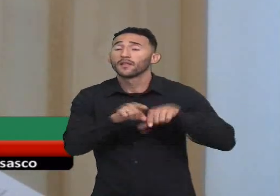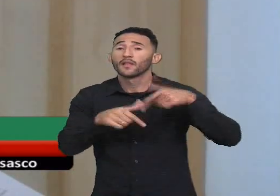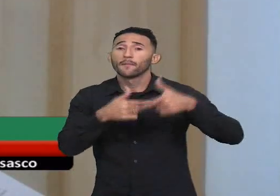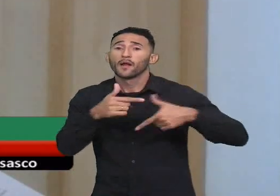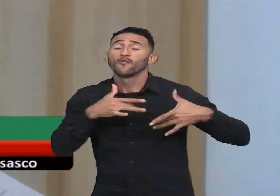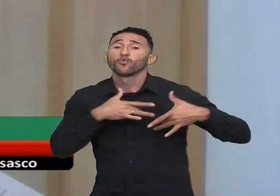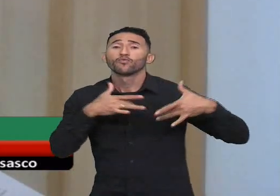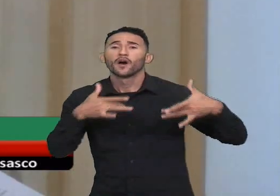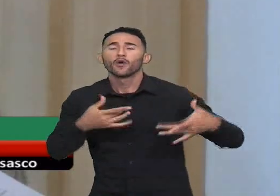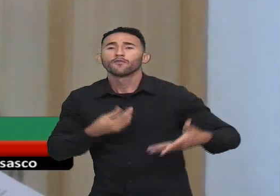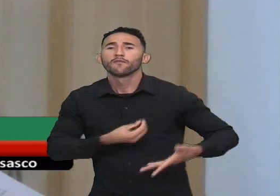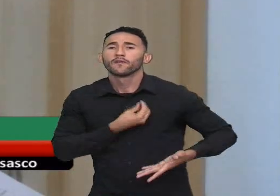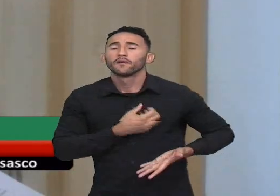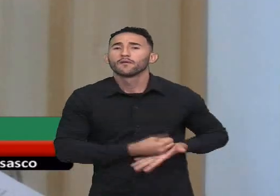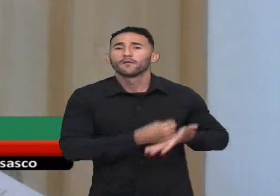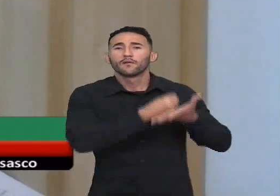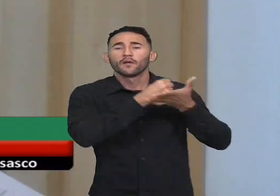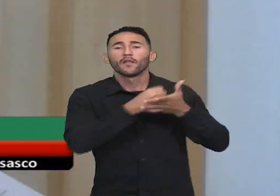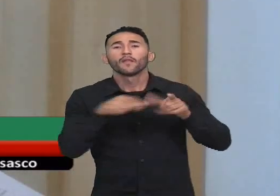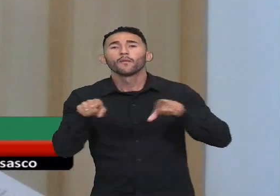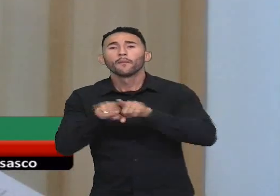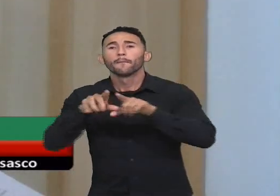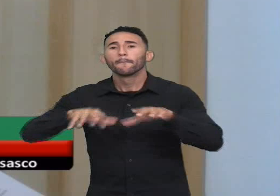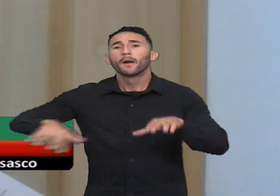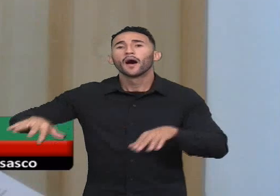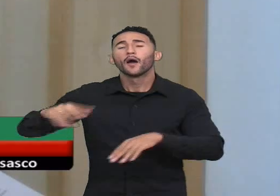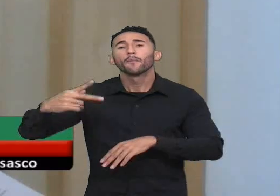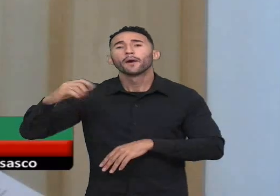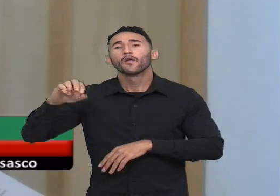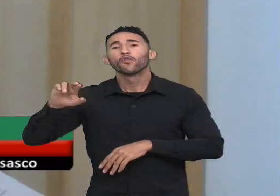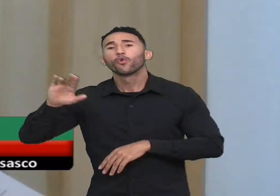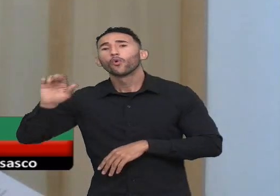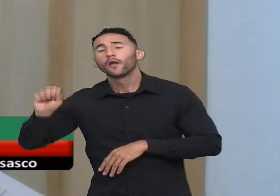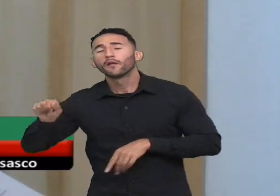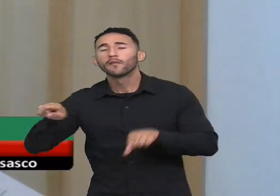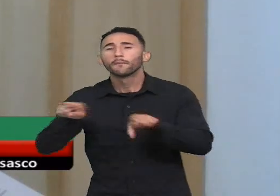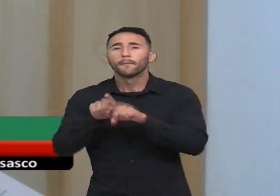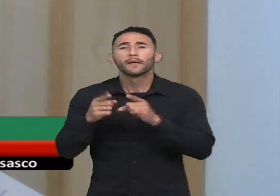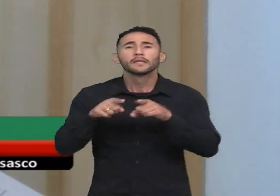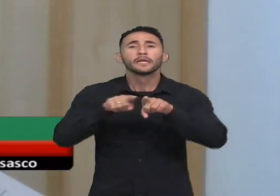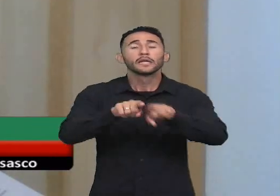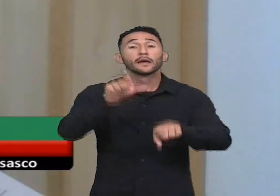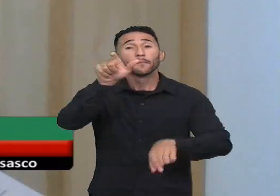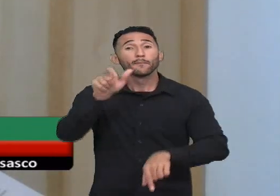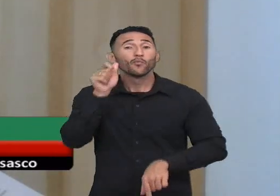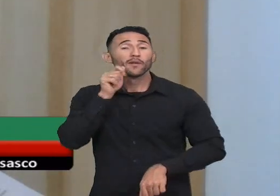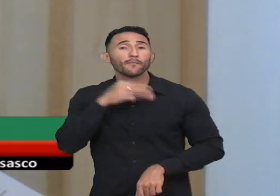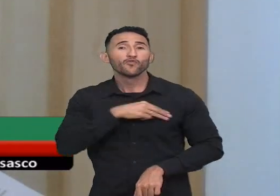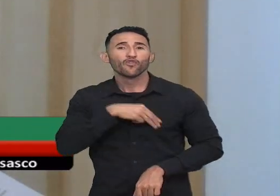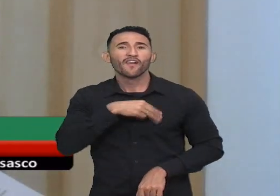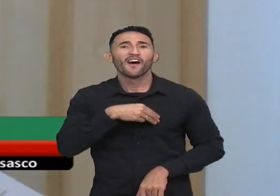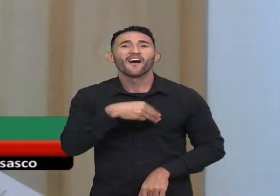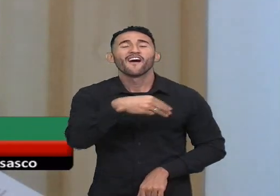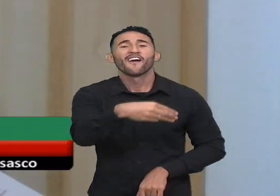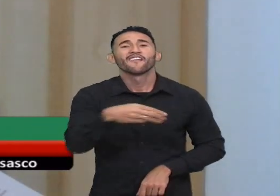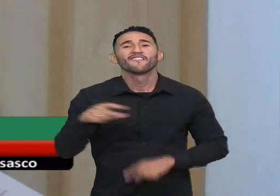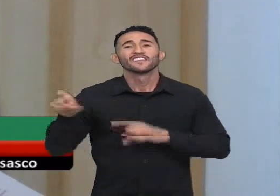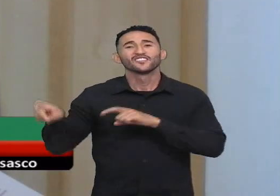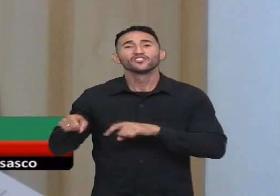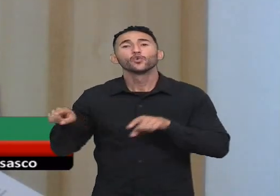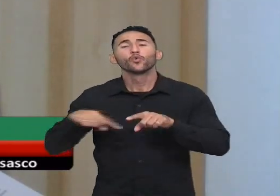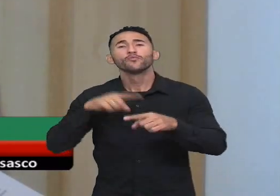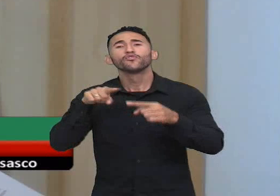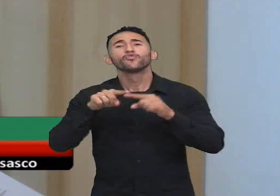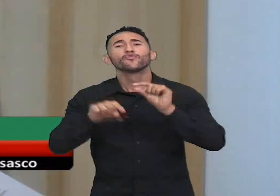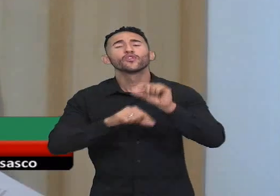Resgatando Vidas, na comunidade do Jardim Padroeira, e em parceria com a missionária Mari, da Fazendinha, cujo objetivo é